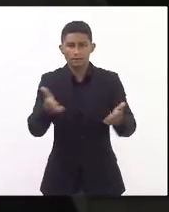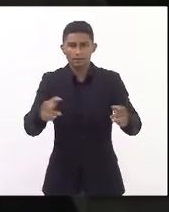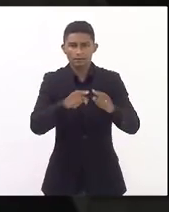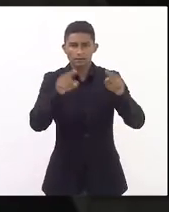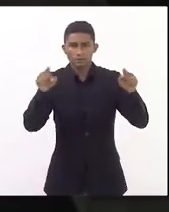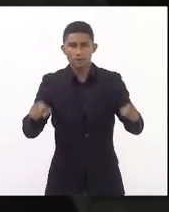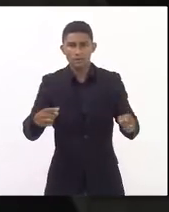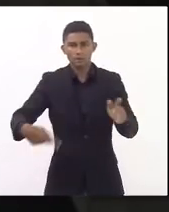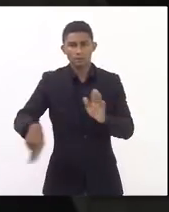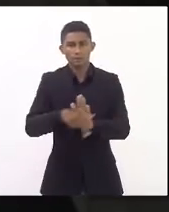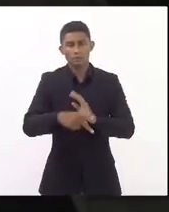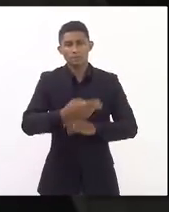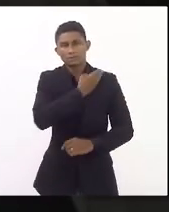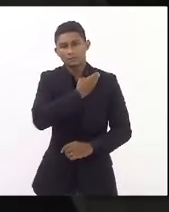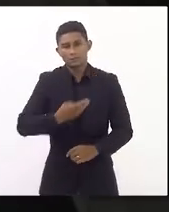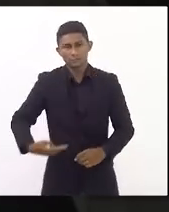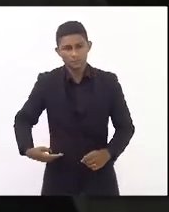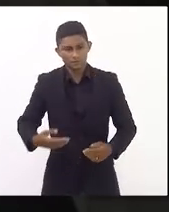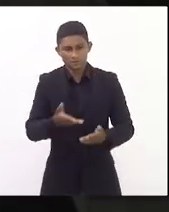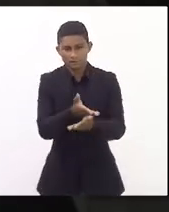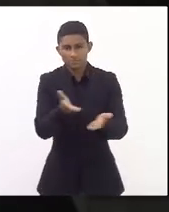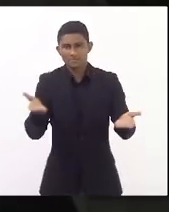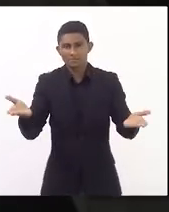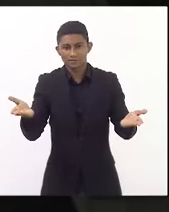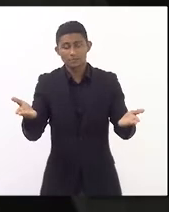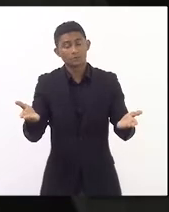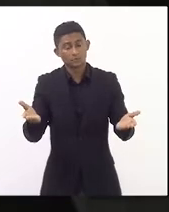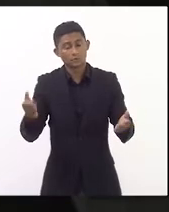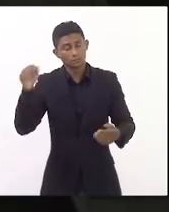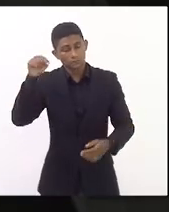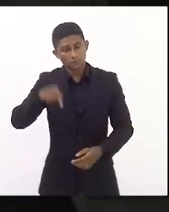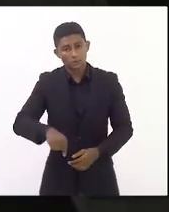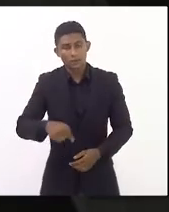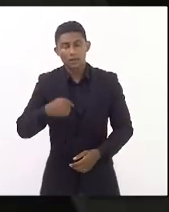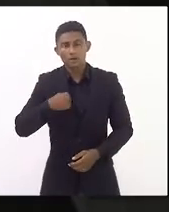estadual. Queria registrar